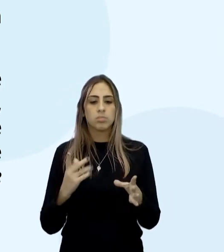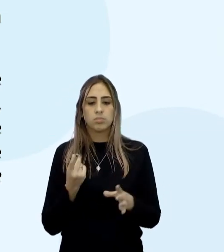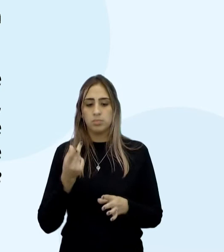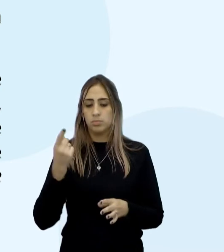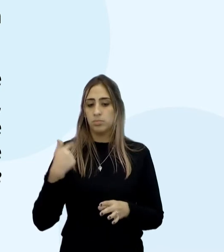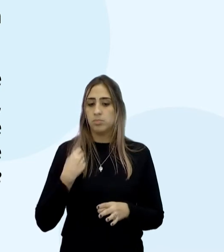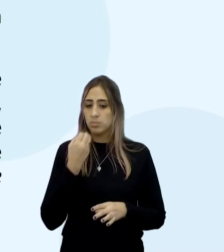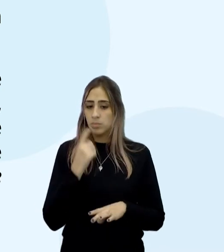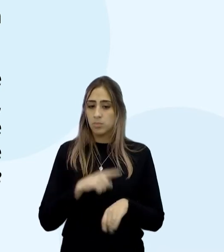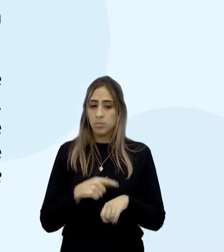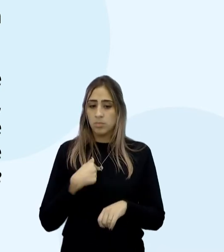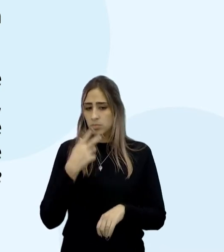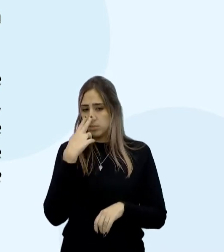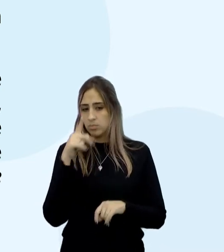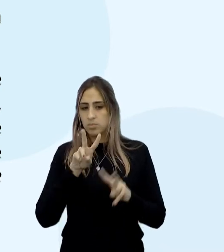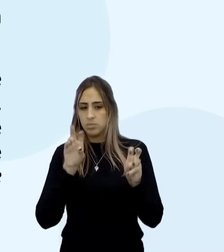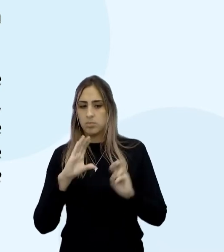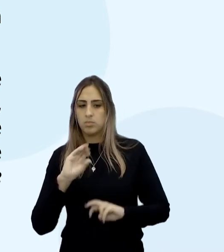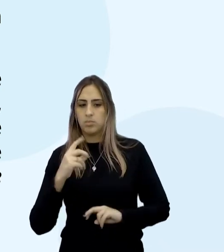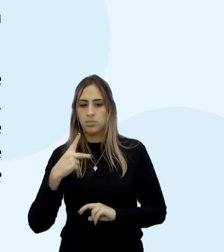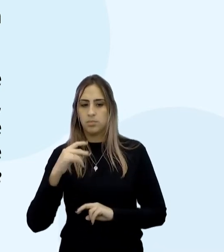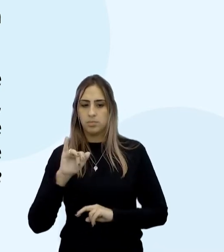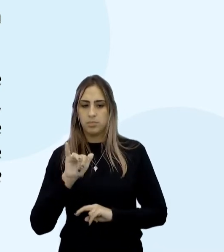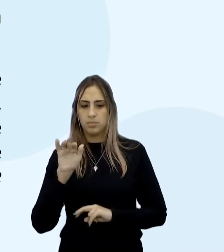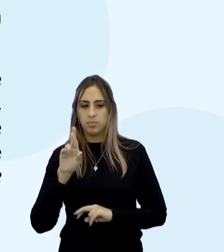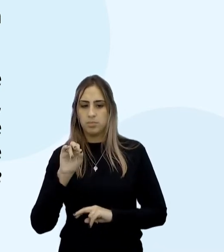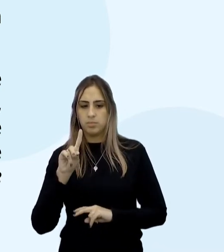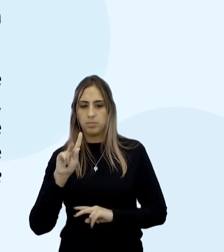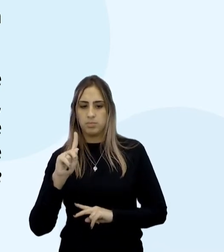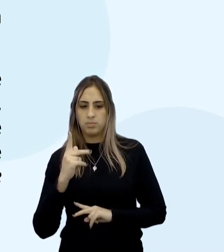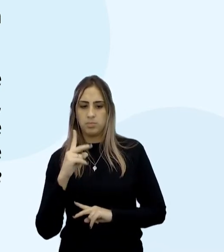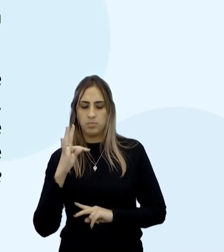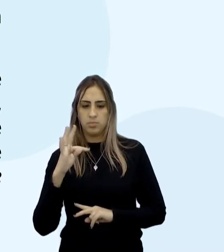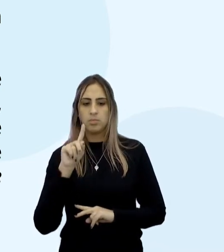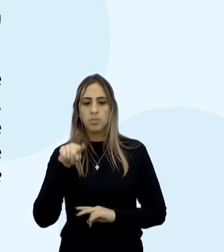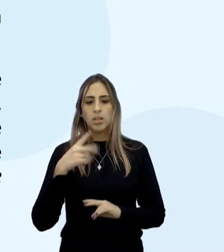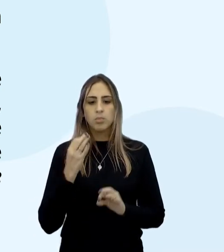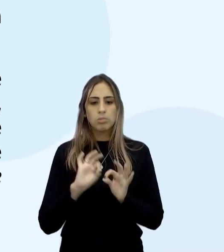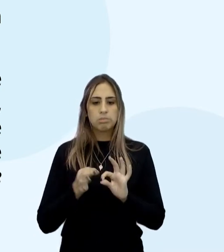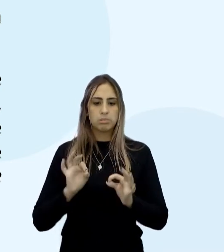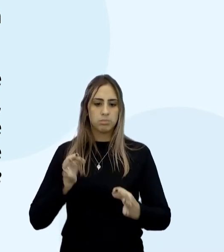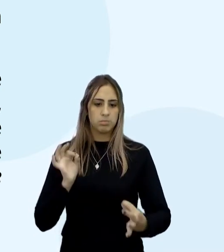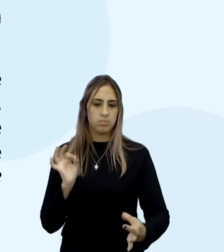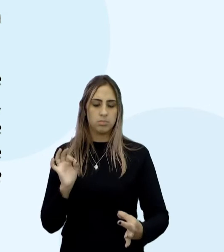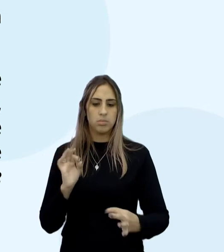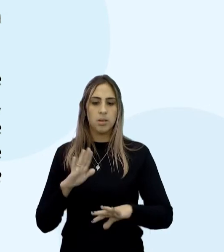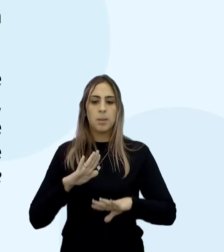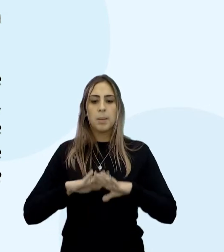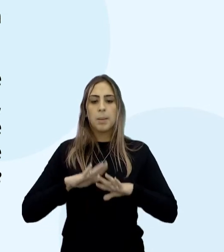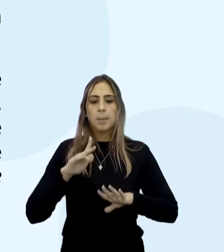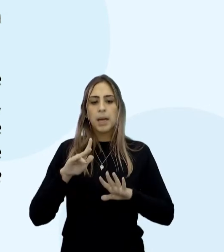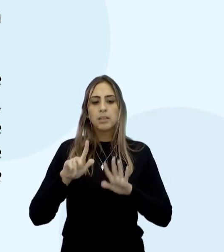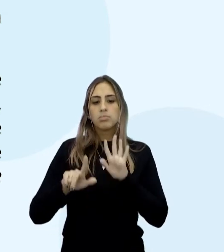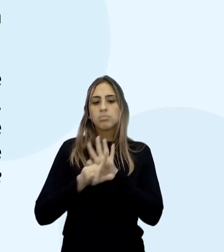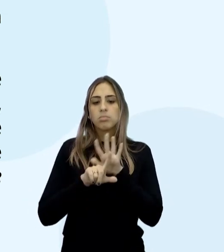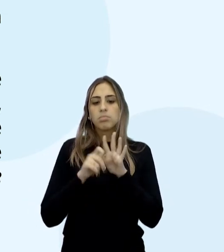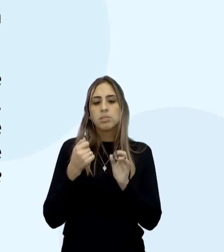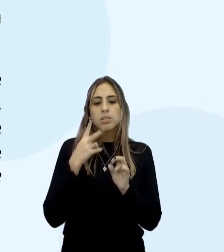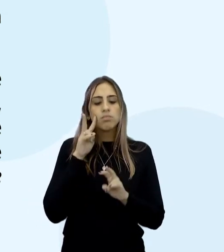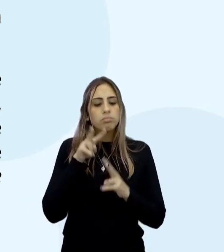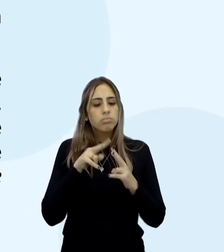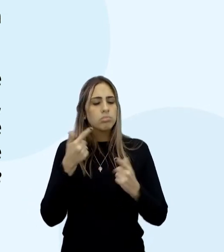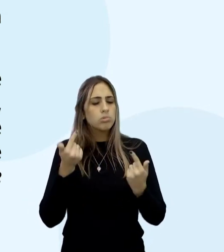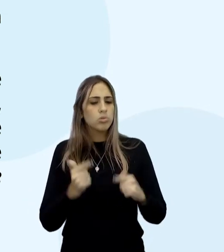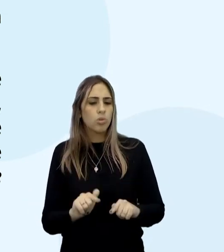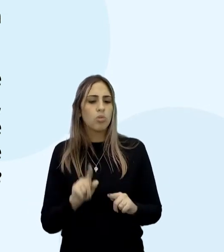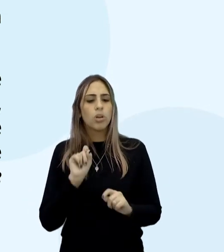que os termos de copyright eram extensos demais e a lei deveria ser revista, mas não tinha entendido realmente o que